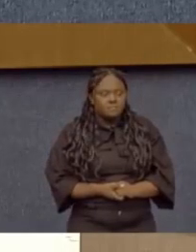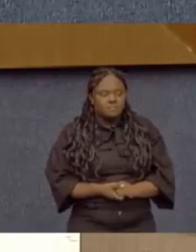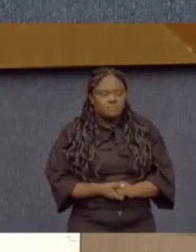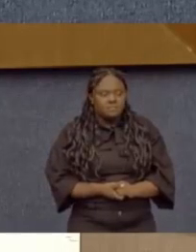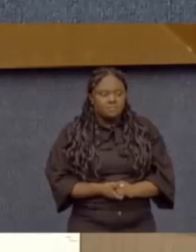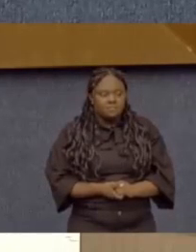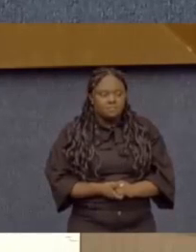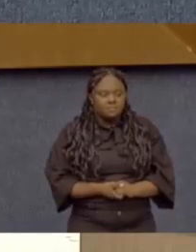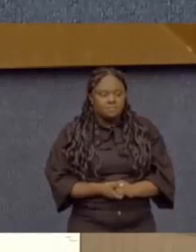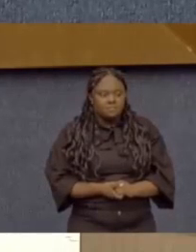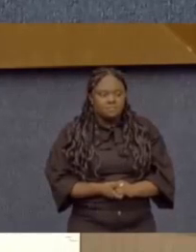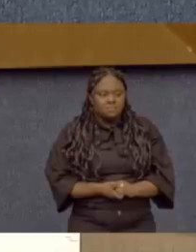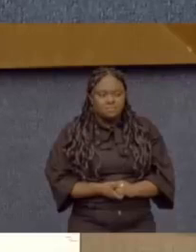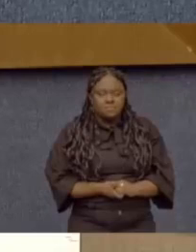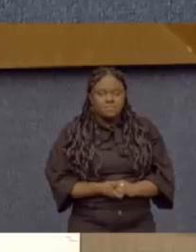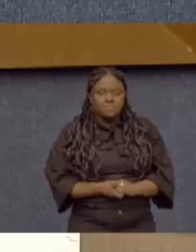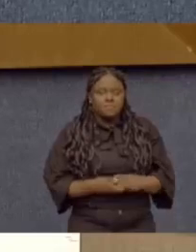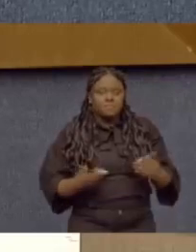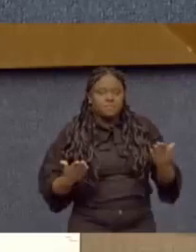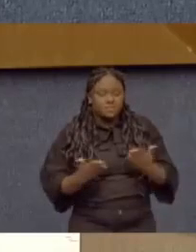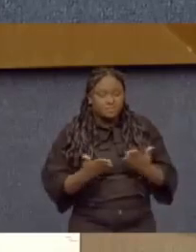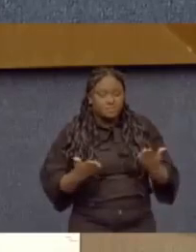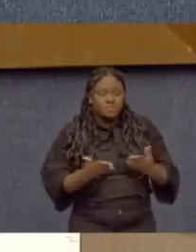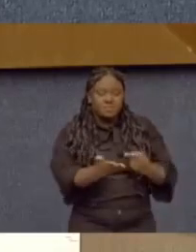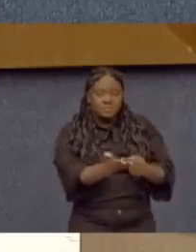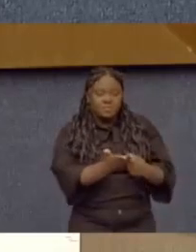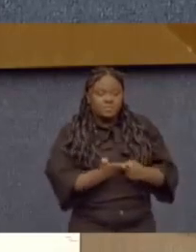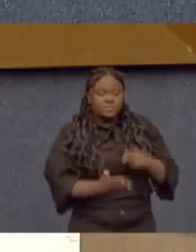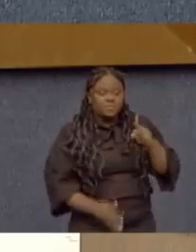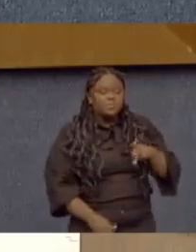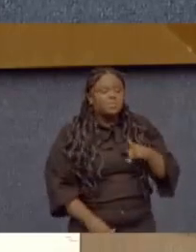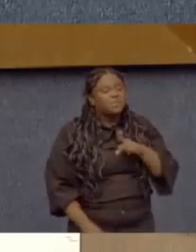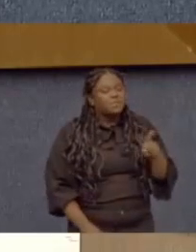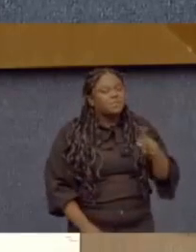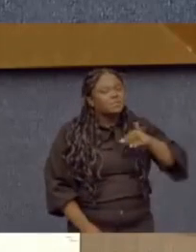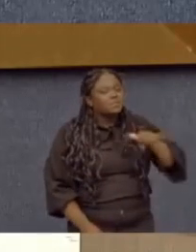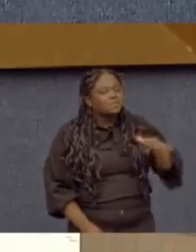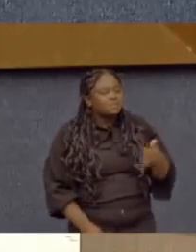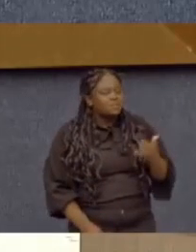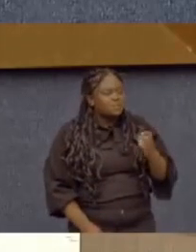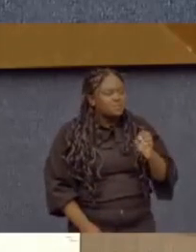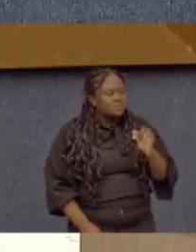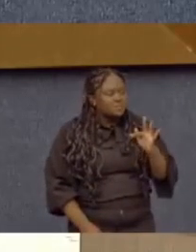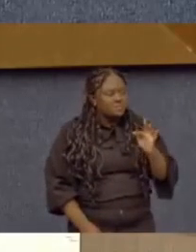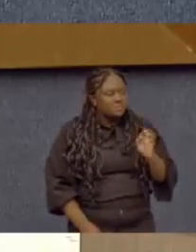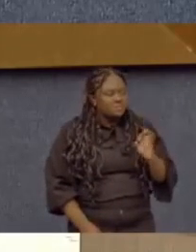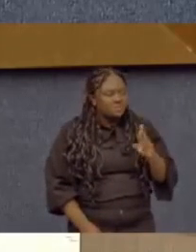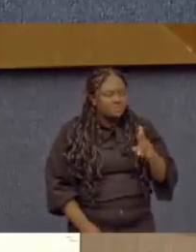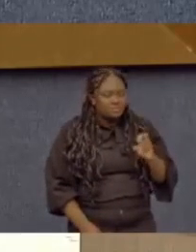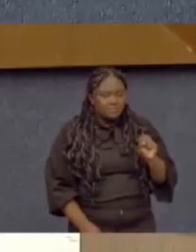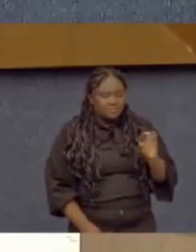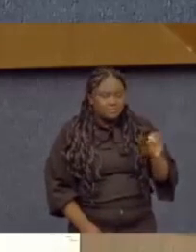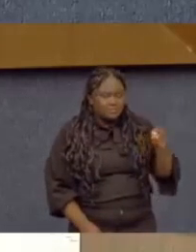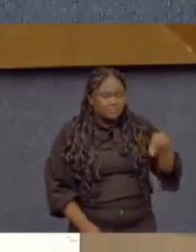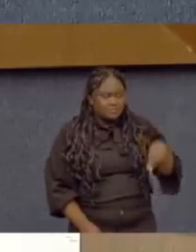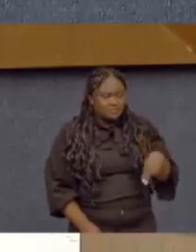Para suas palavras, convidamos o padre Jefferson Martins da Conceição.